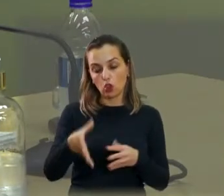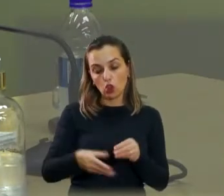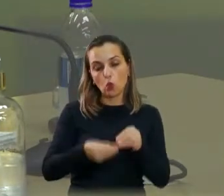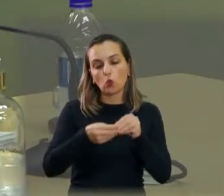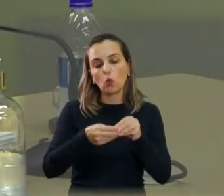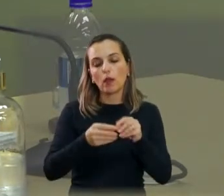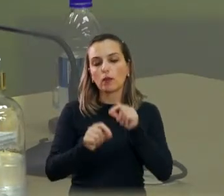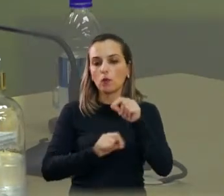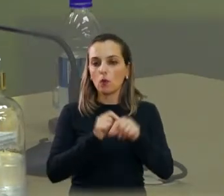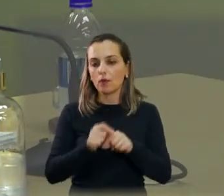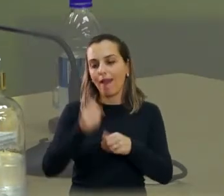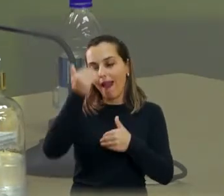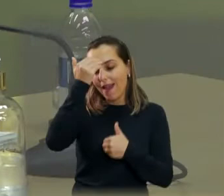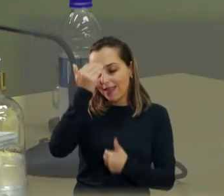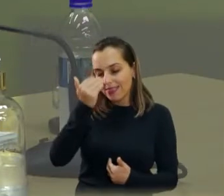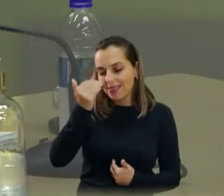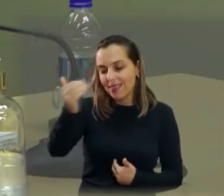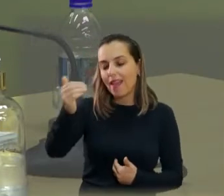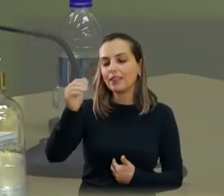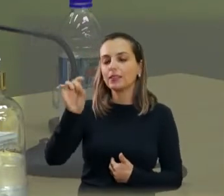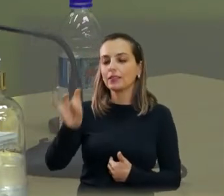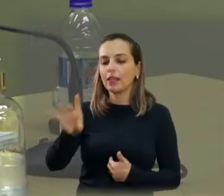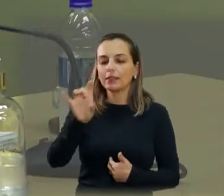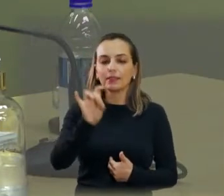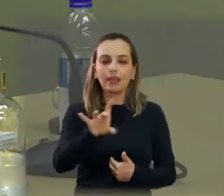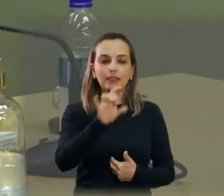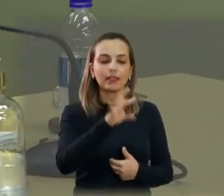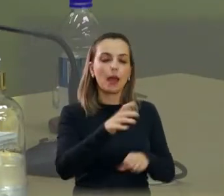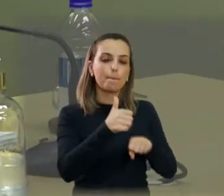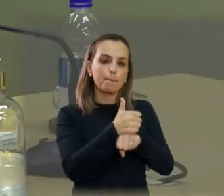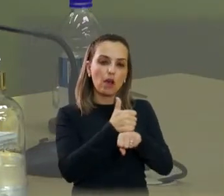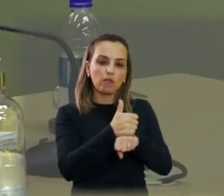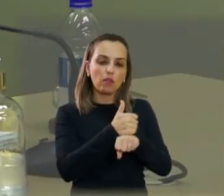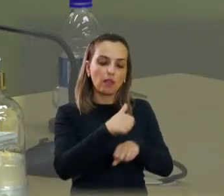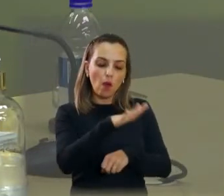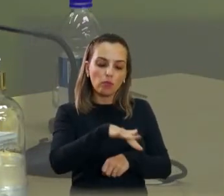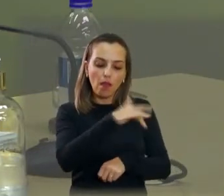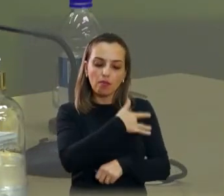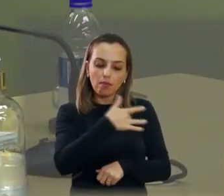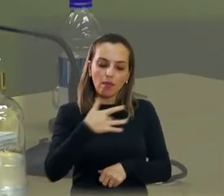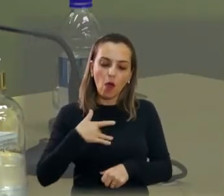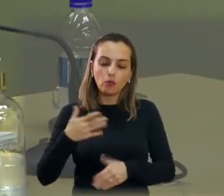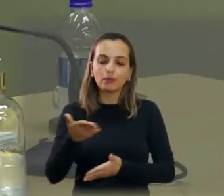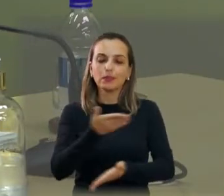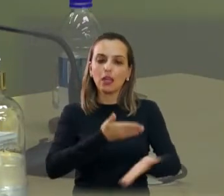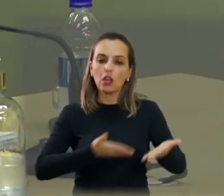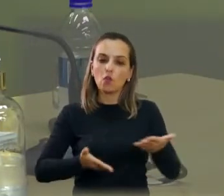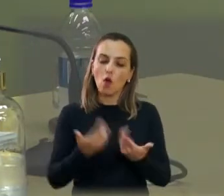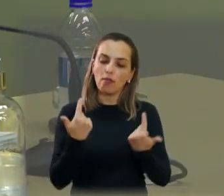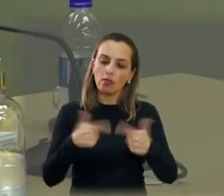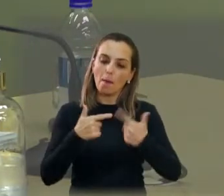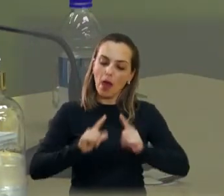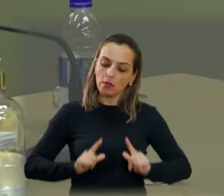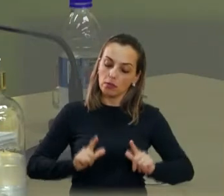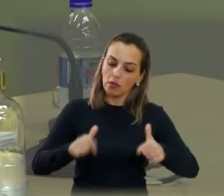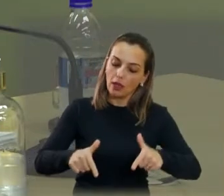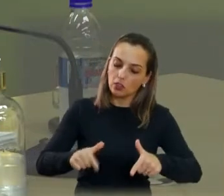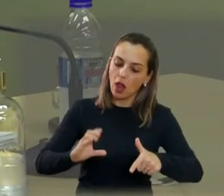concluindo, sem agradecer a todos os profissionais de saúde envolvidos no enfrentamento ao